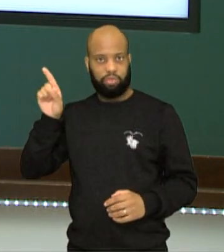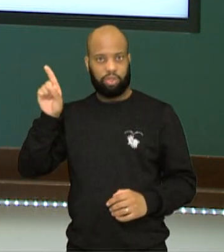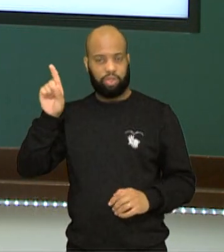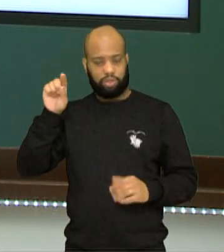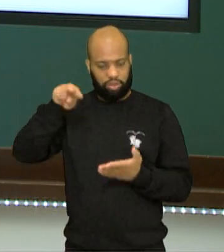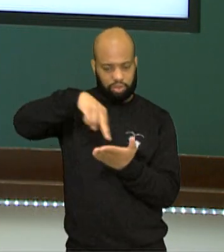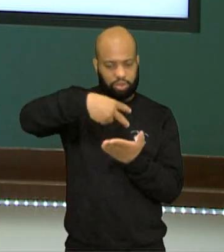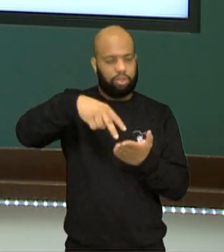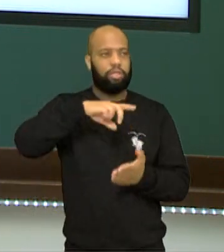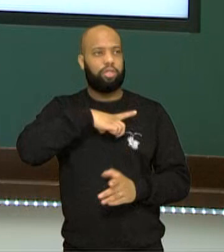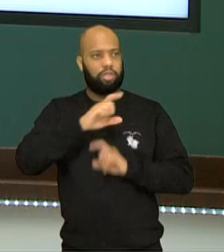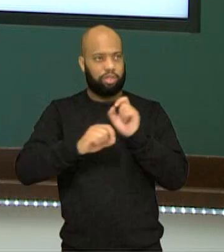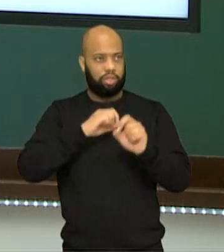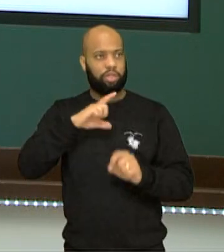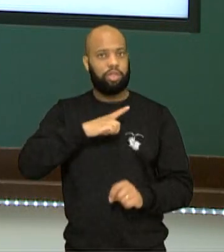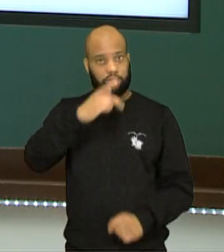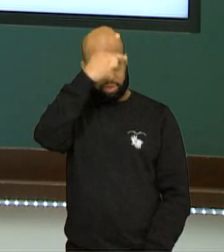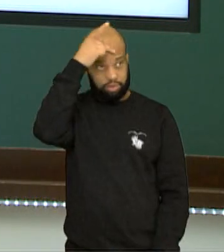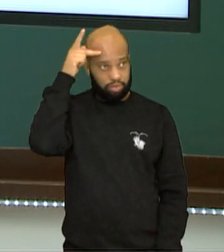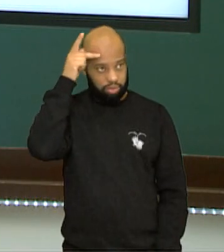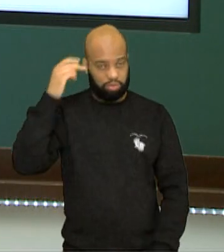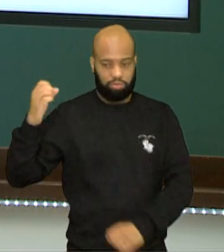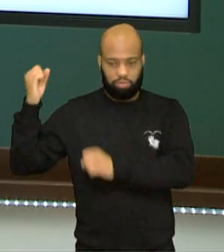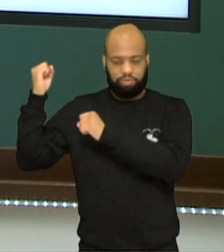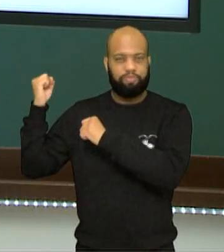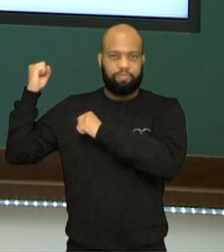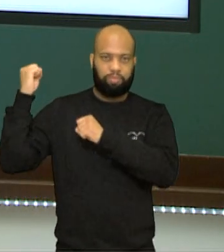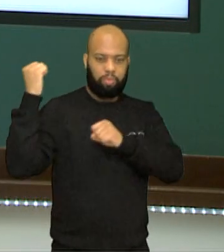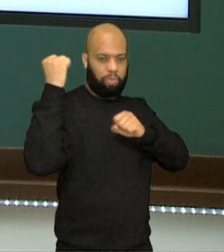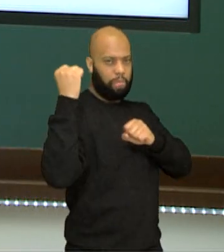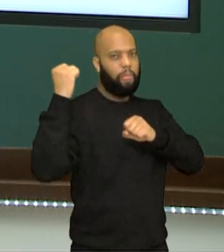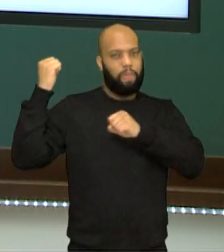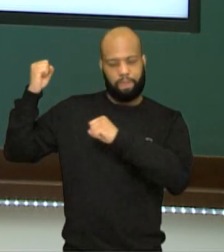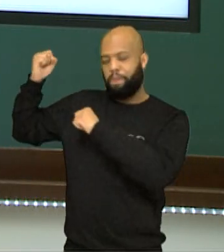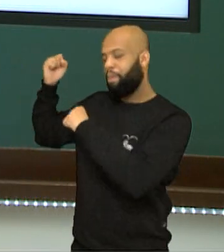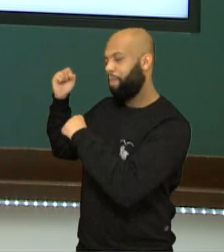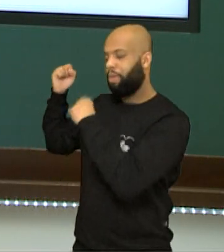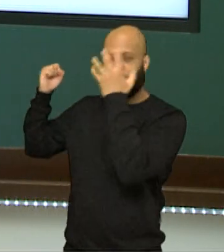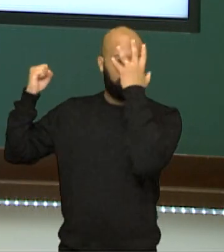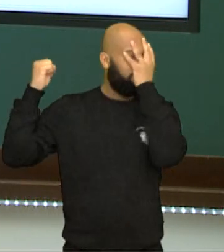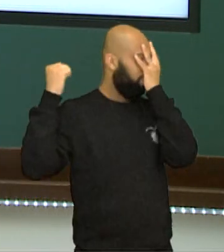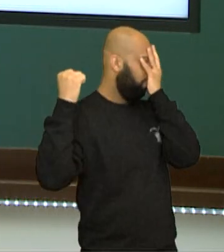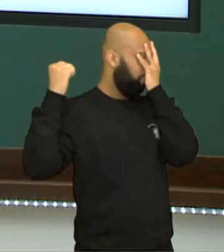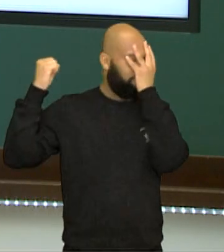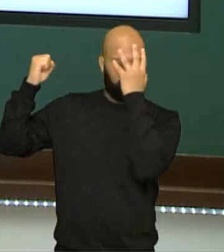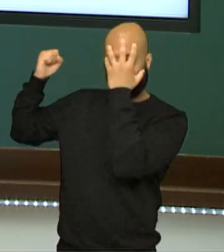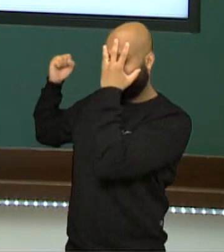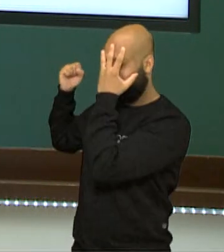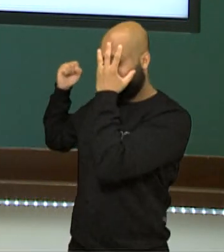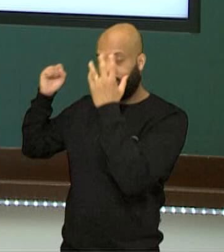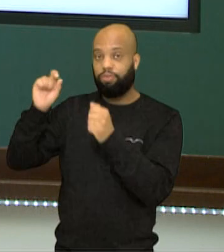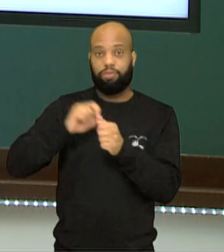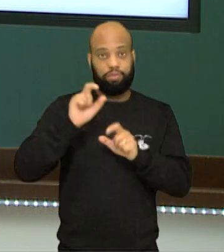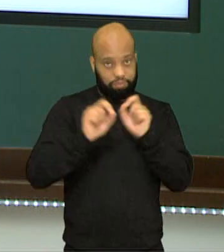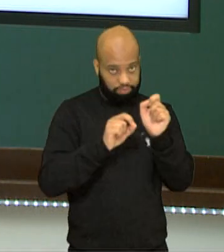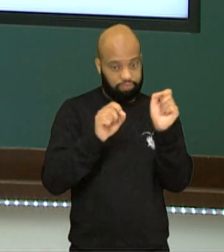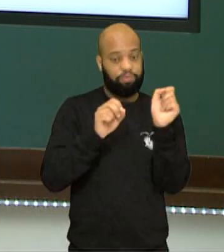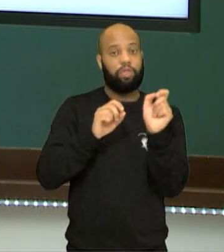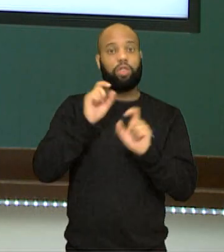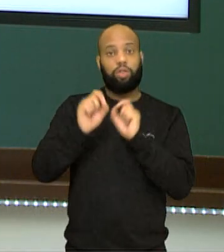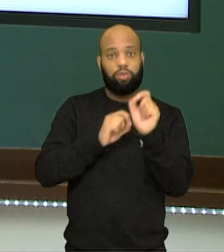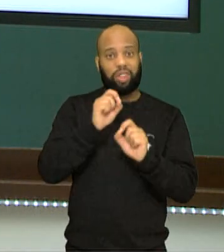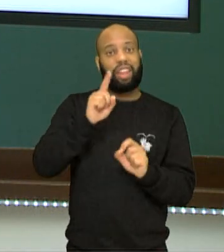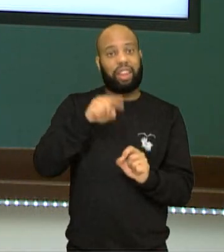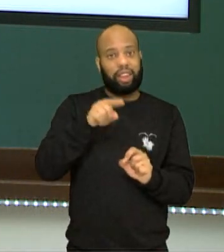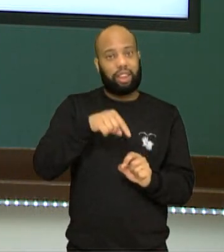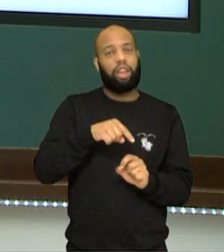tem que ter essa figura, que é um cara lá, que sempre com o rosto coberto, que faz toda a parte do ritual da dança com